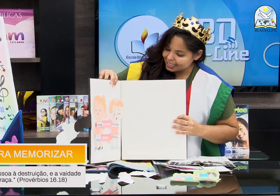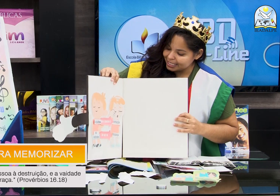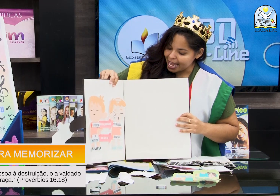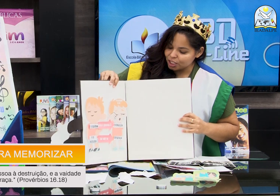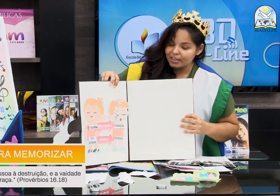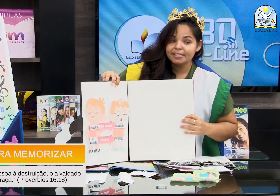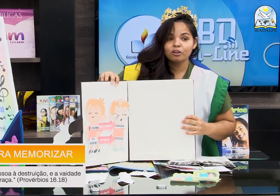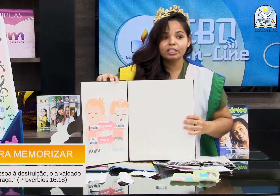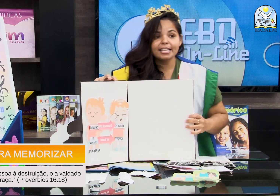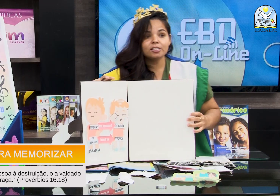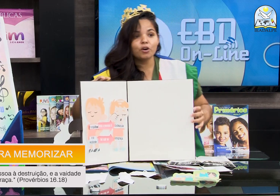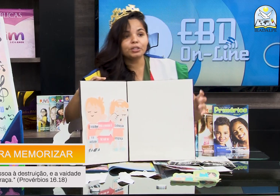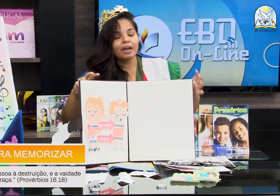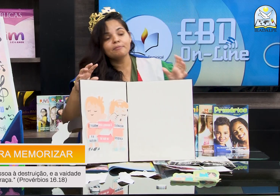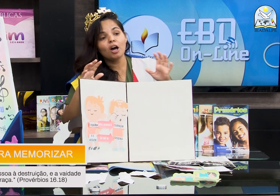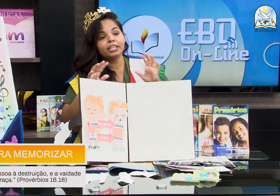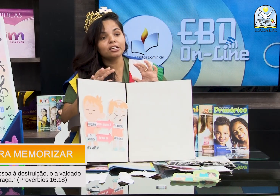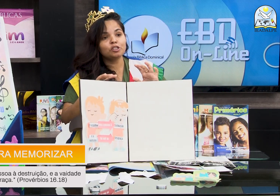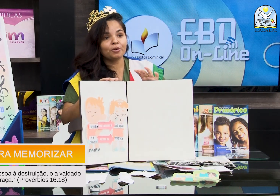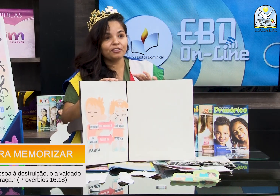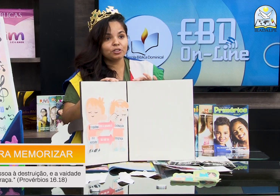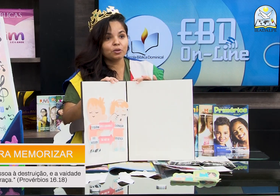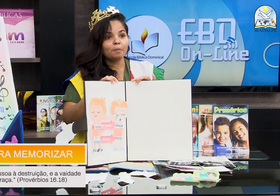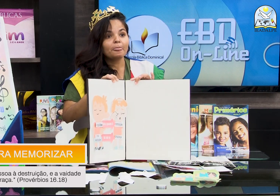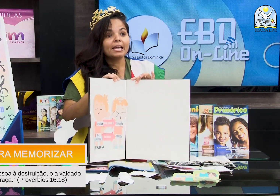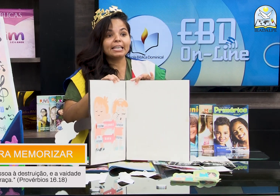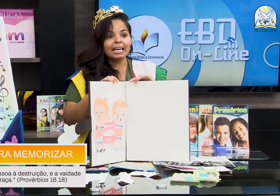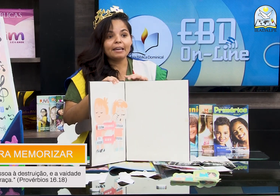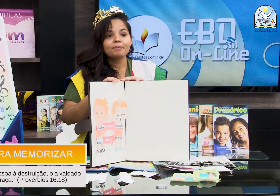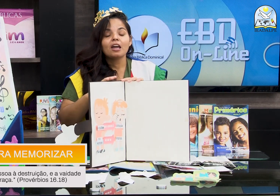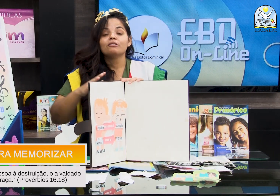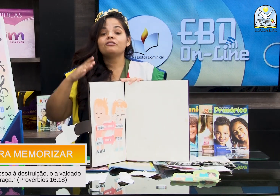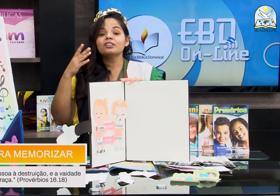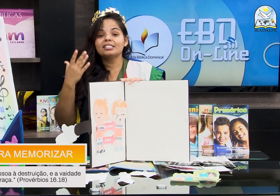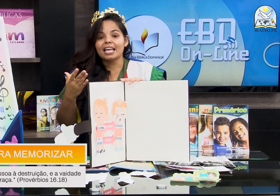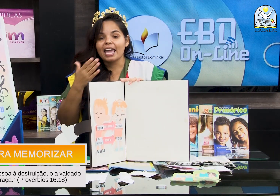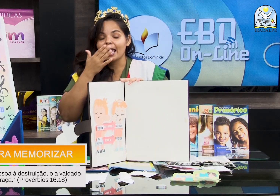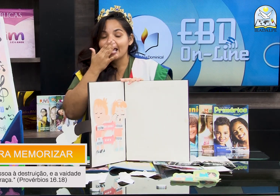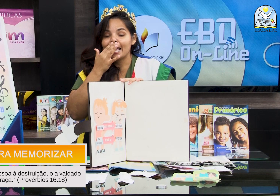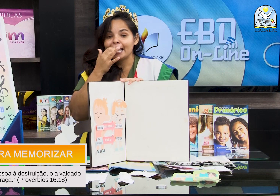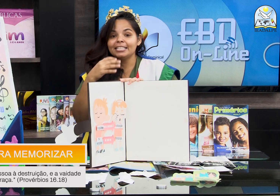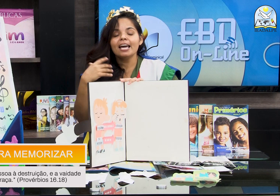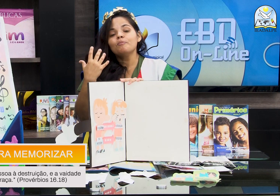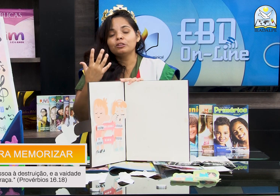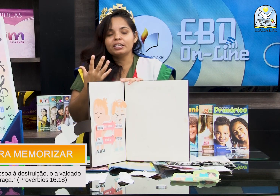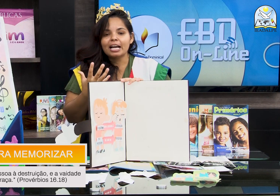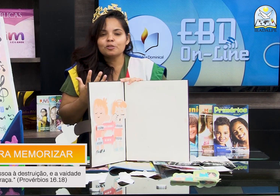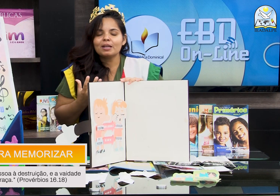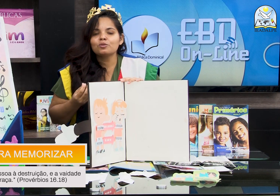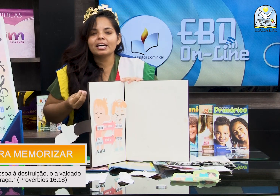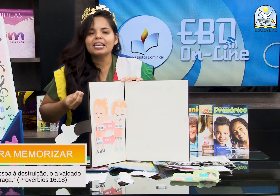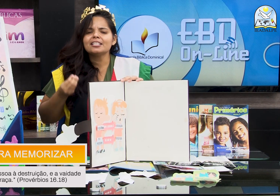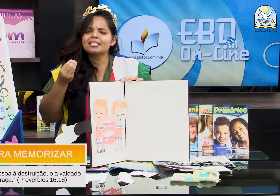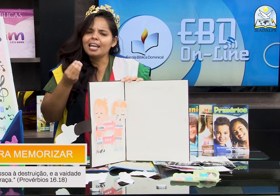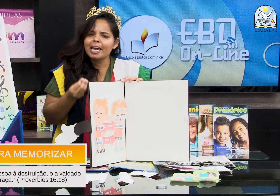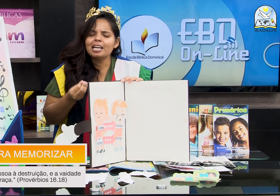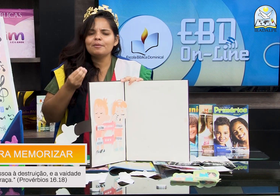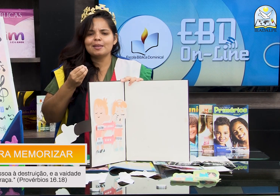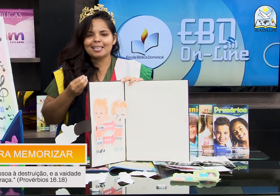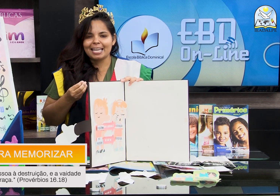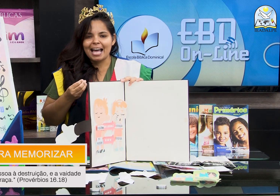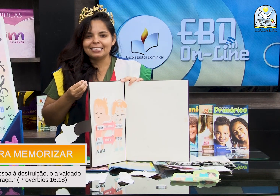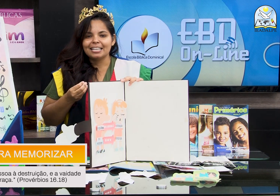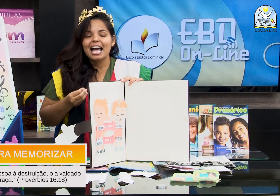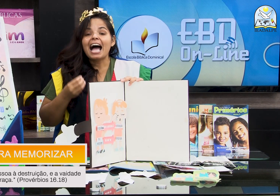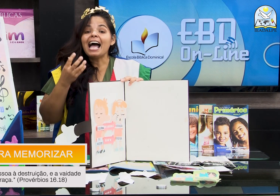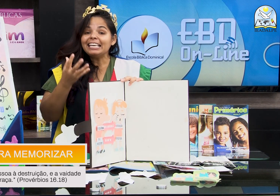capítulo 16, versículo 18. É importante, professor, que você dê oportunidade para sua criança ler na